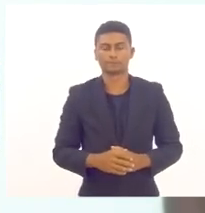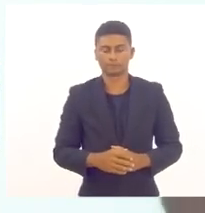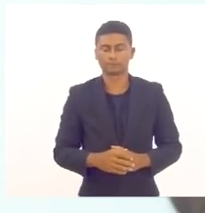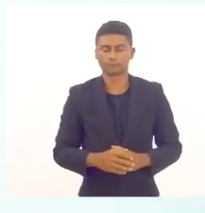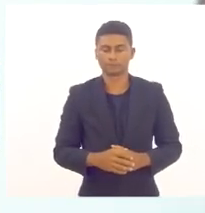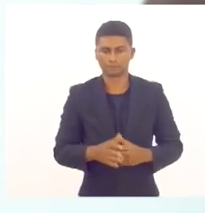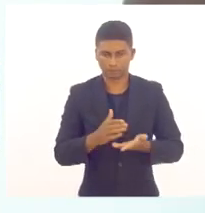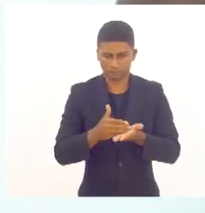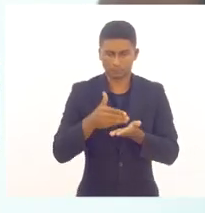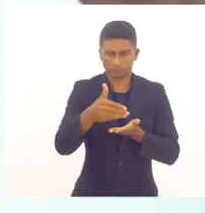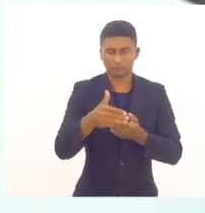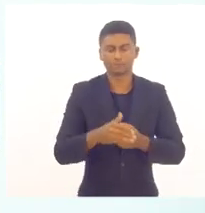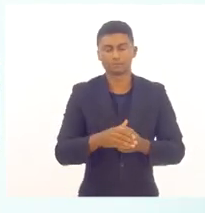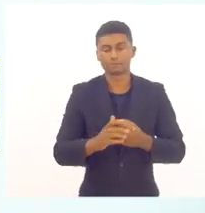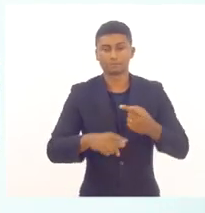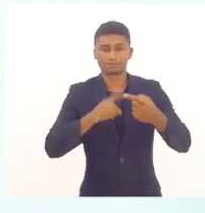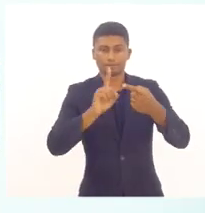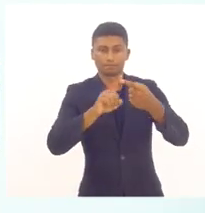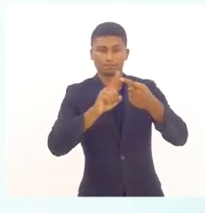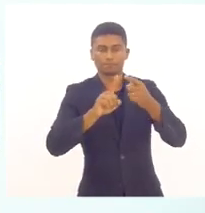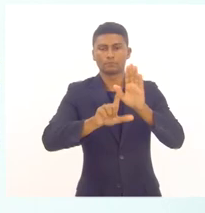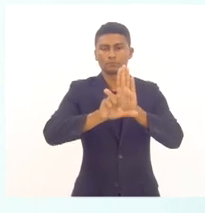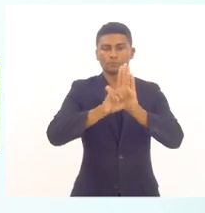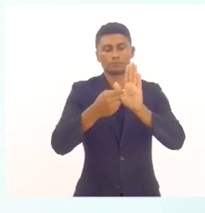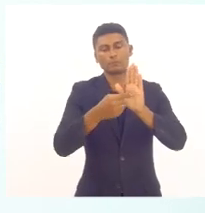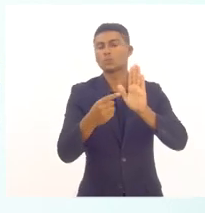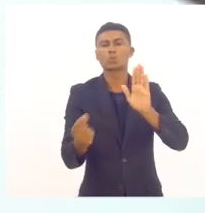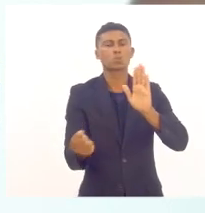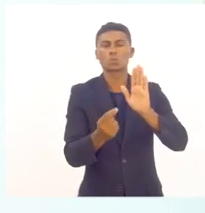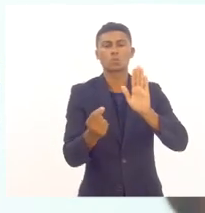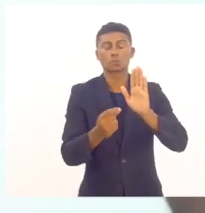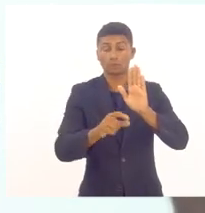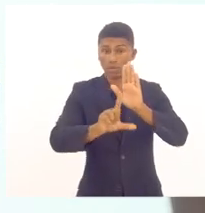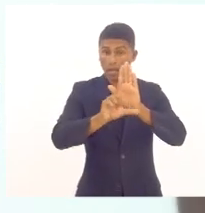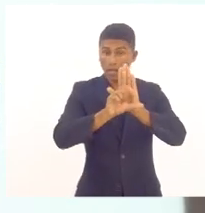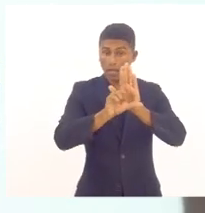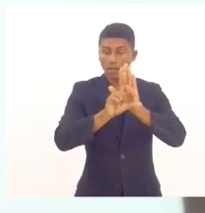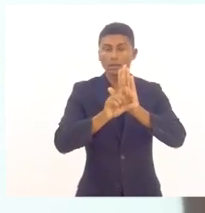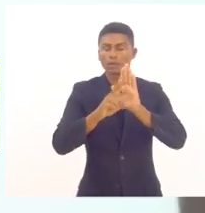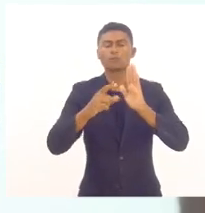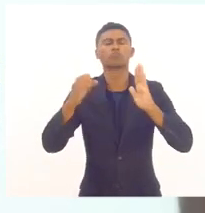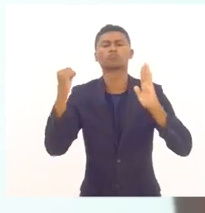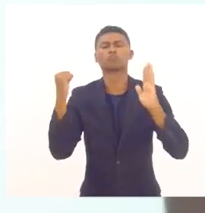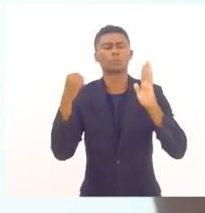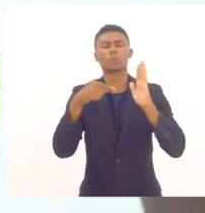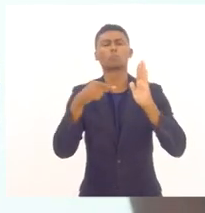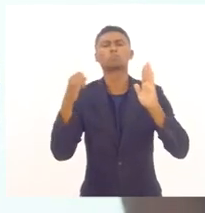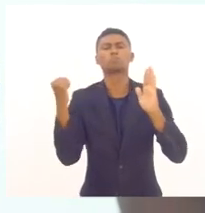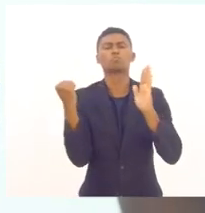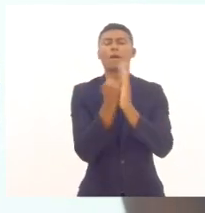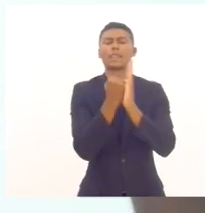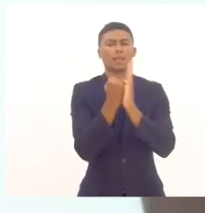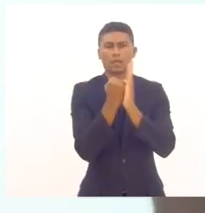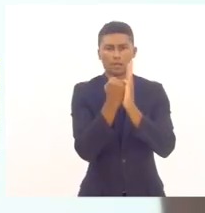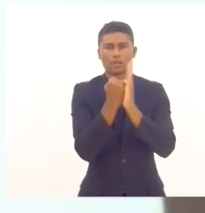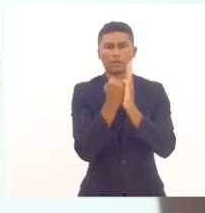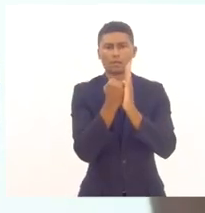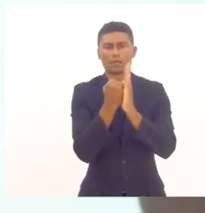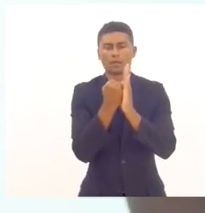lá. Uma lei é a lei que declara a capoeira como patrimônio imaterial do Estado. A gente faz